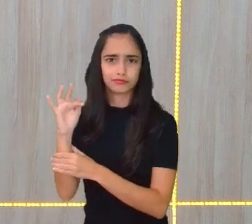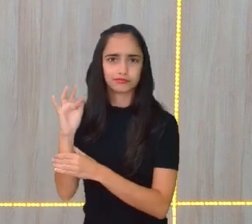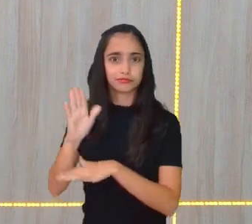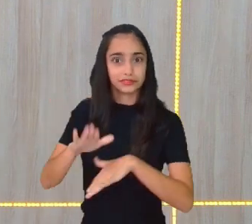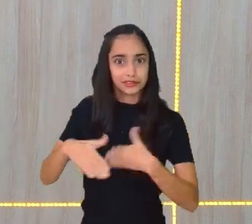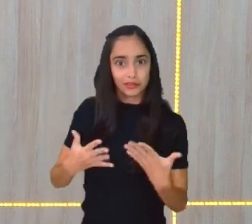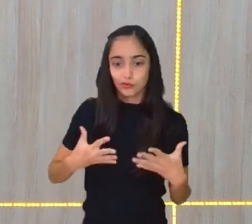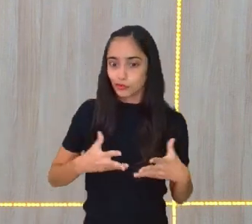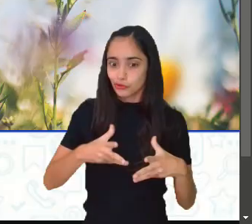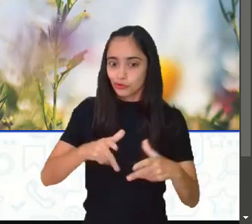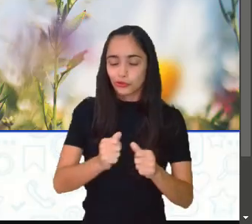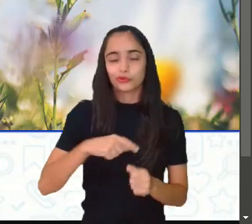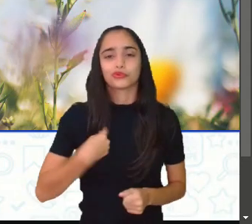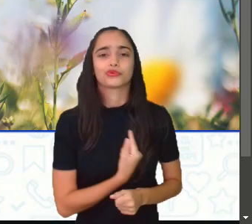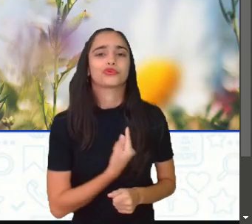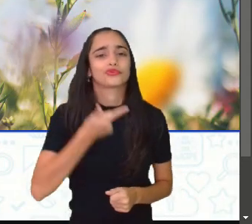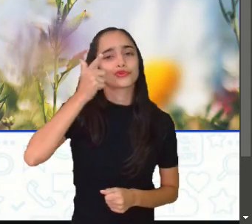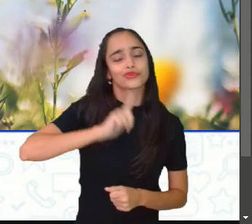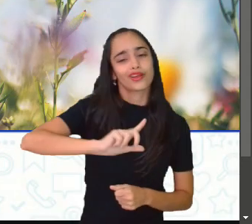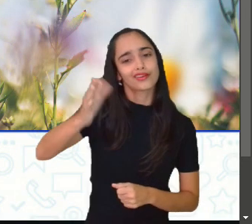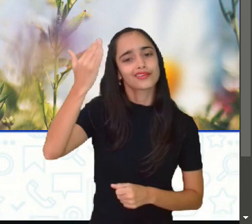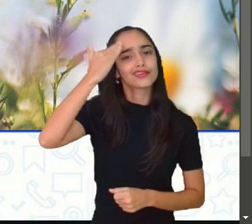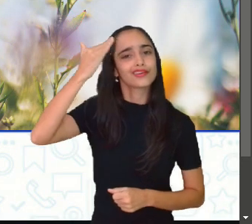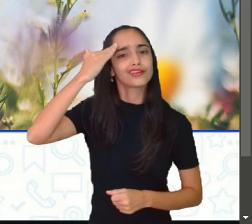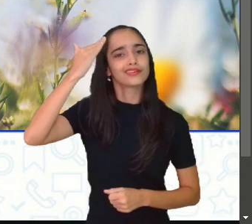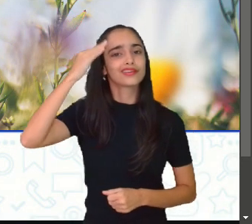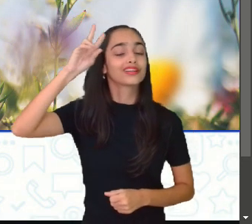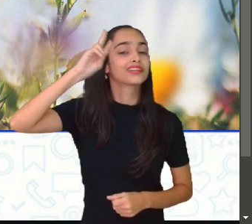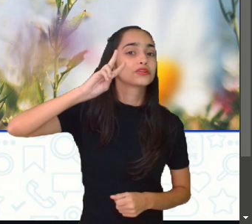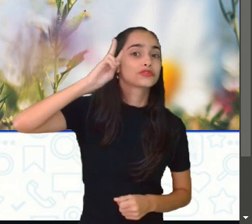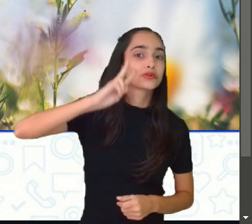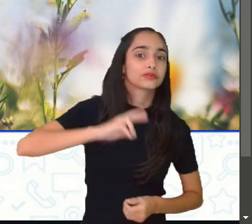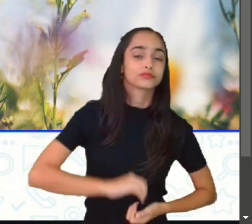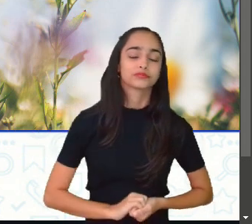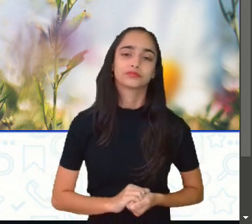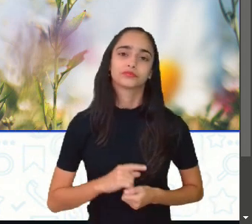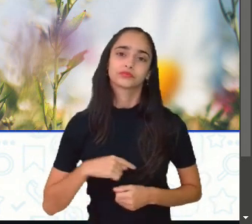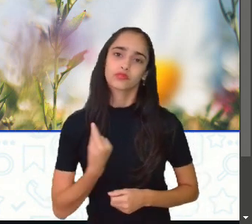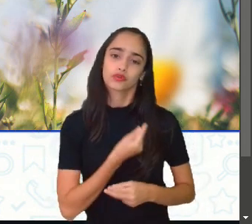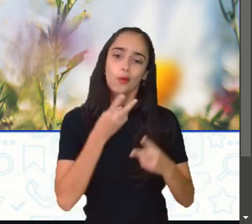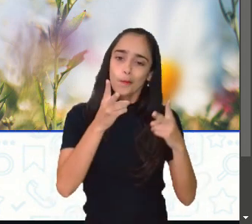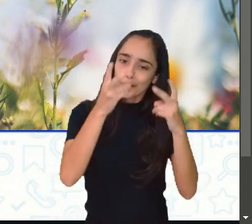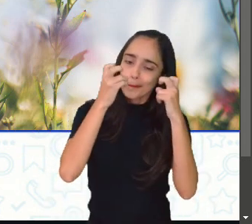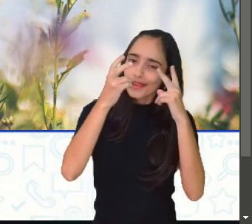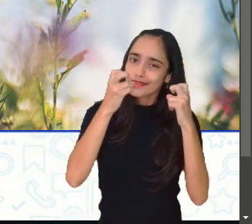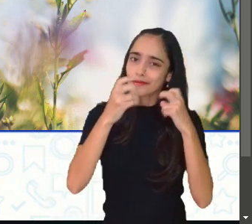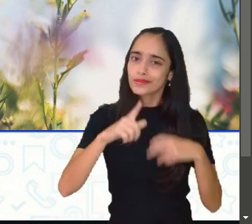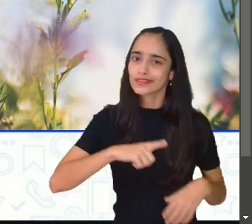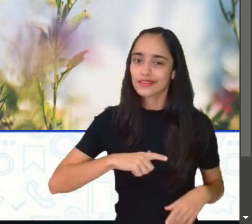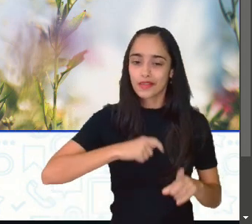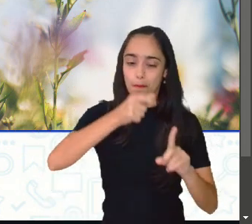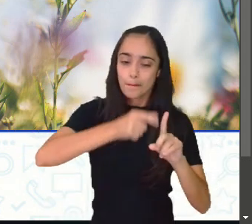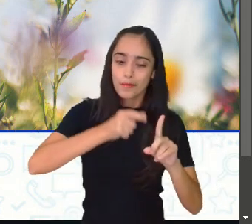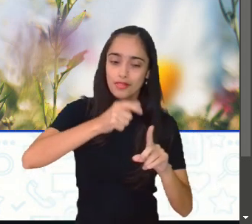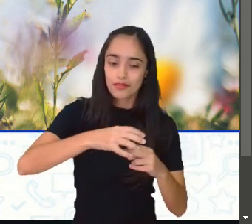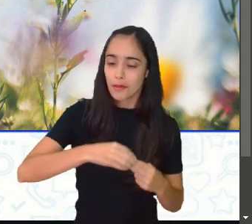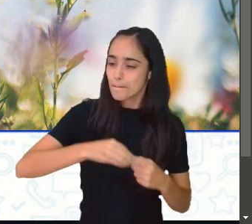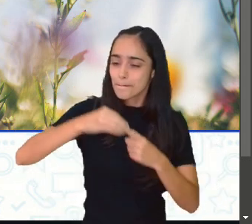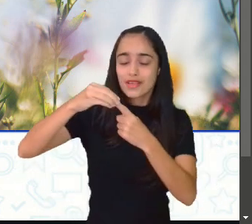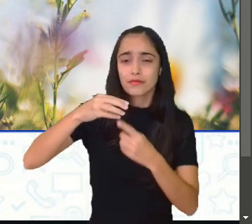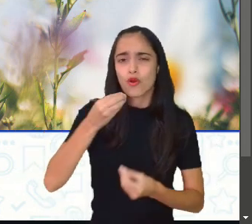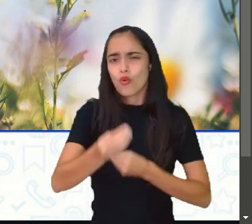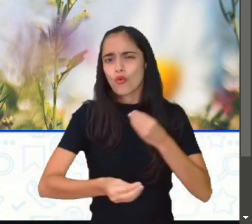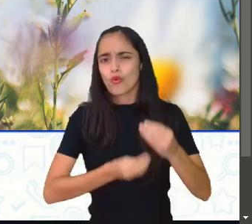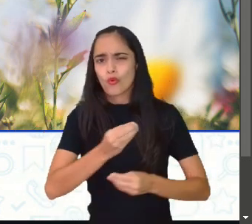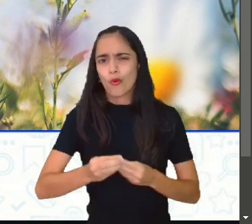tá? Nós podemos perceber que o curta conta a história de como a personagem principal, que no caso é a pastora, consegue afastar os